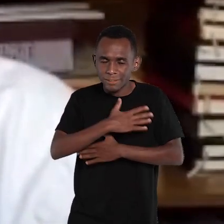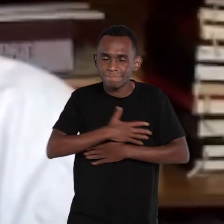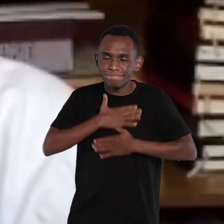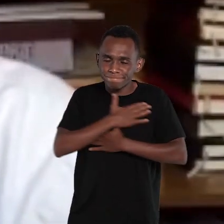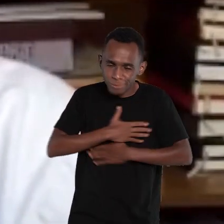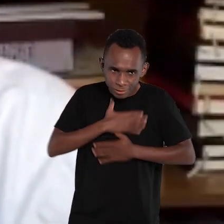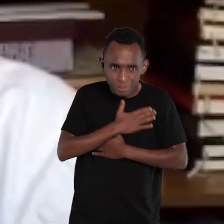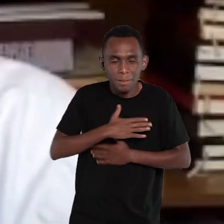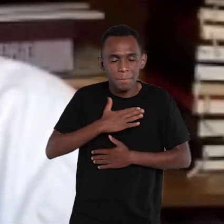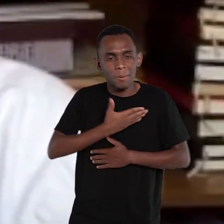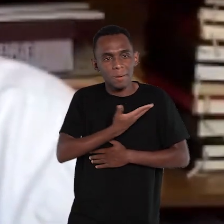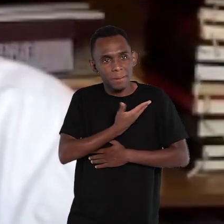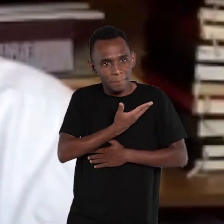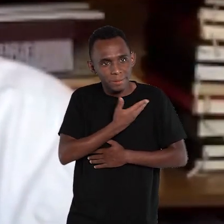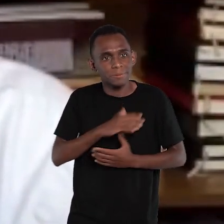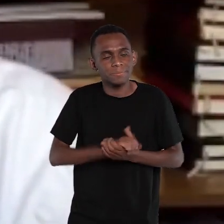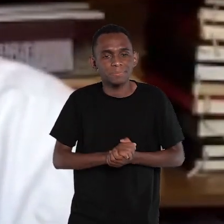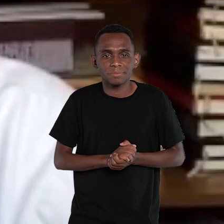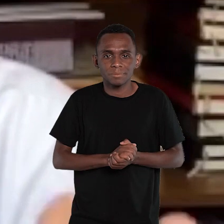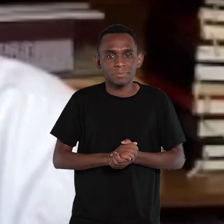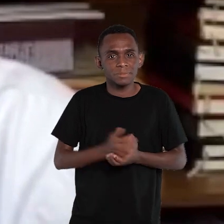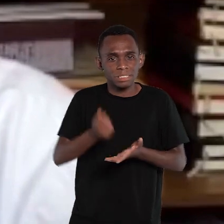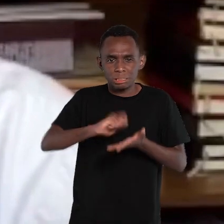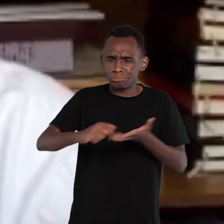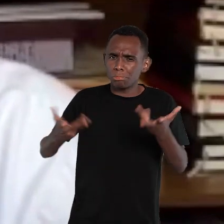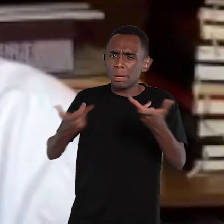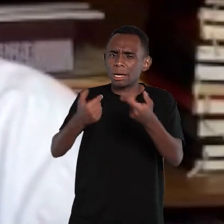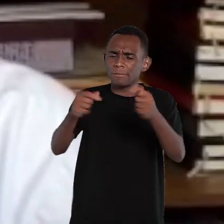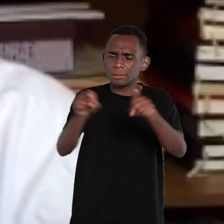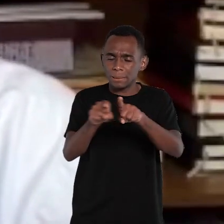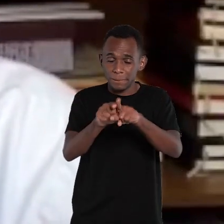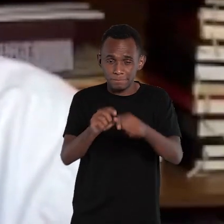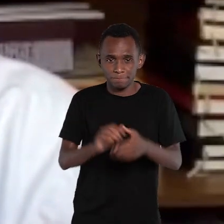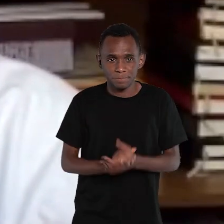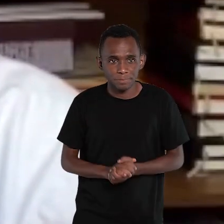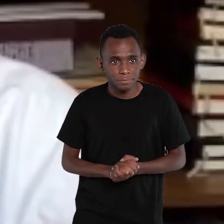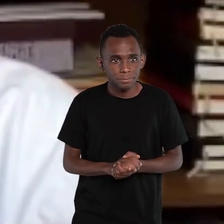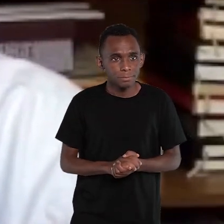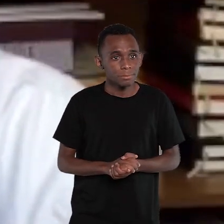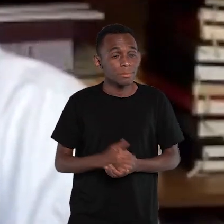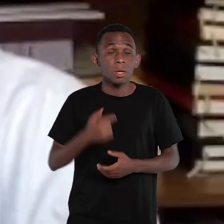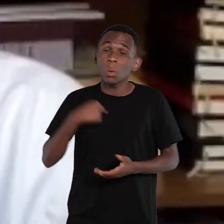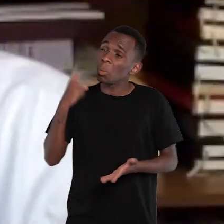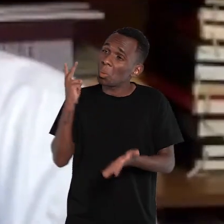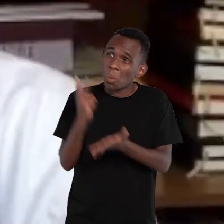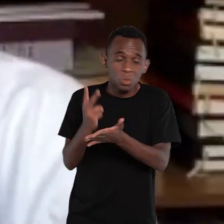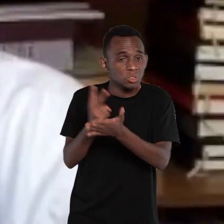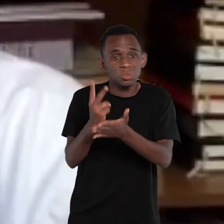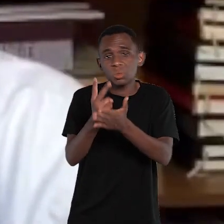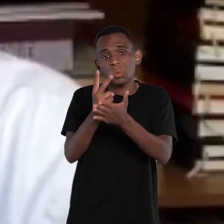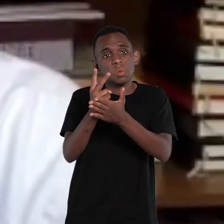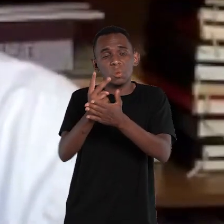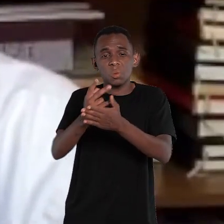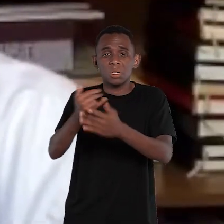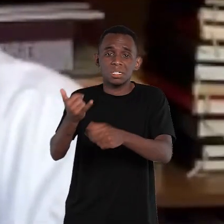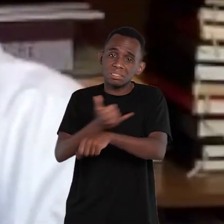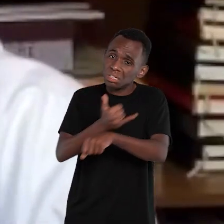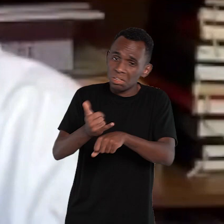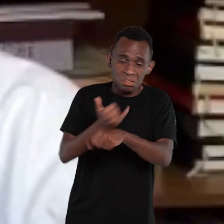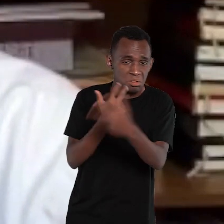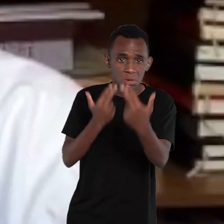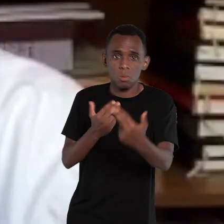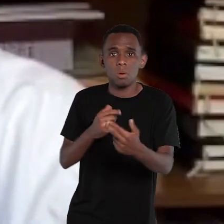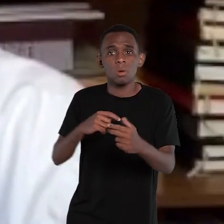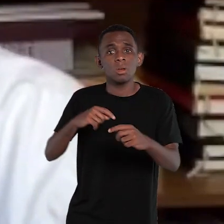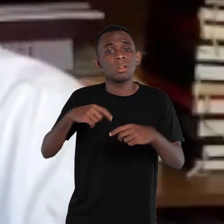a sua questão, tá? Meu grande amigo e grande escritor que é o Tony. Eu continuo naquela, eu não posso saber